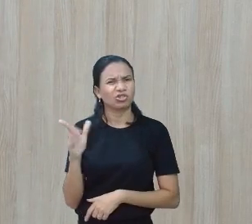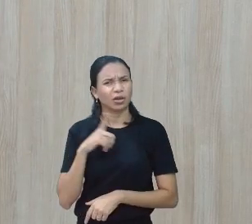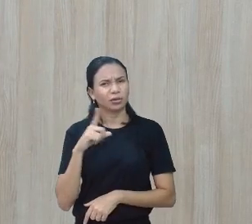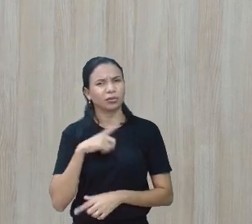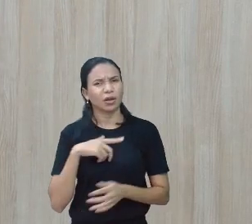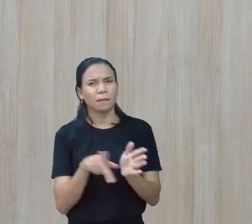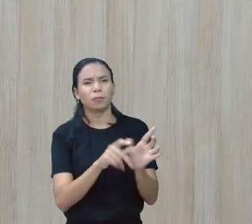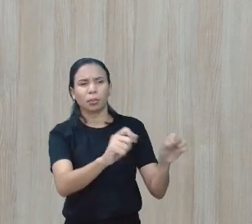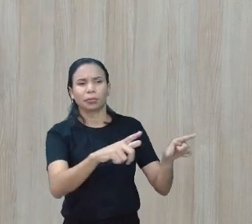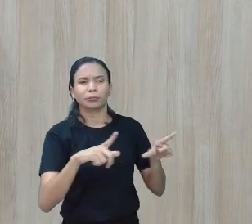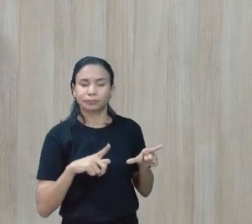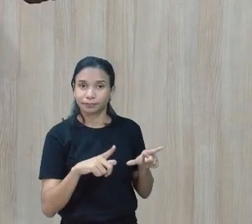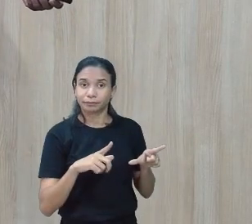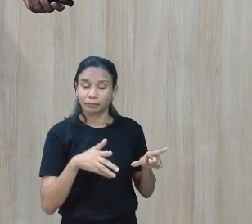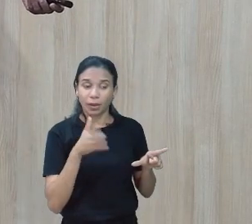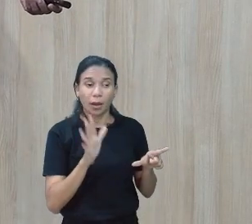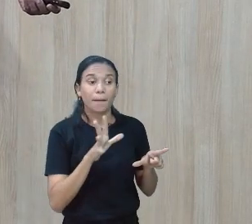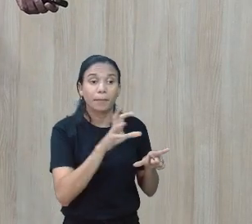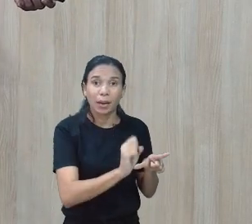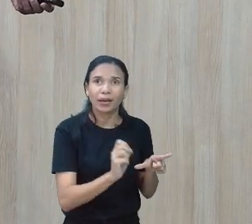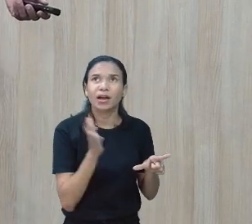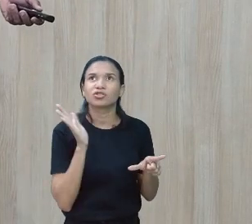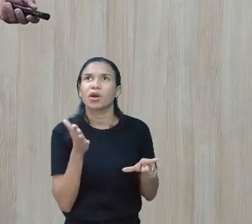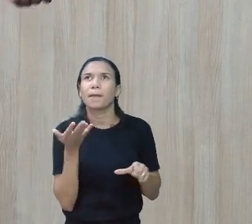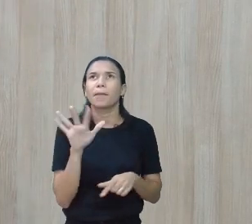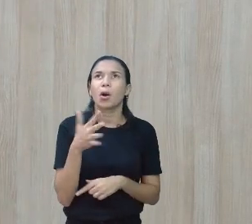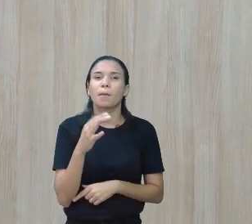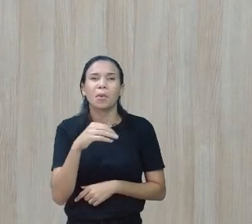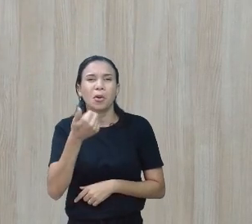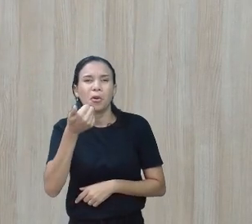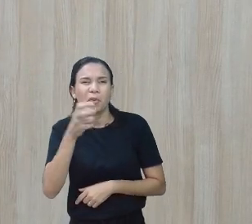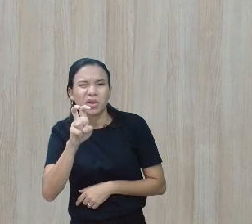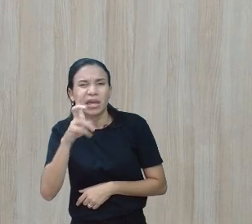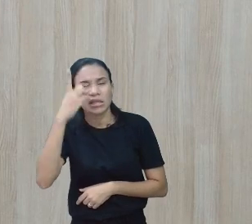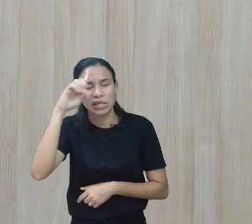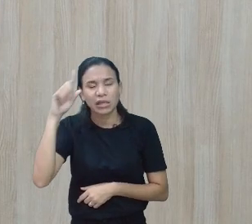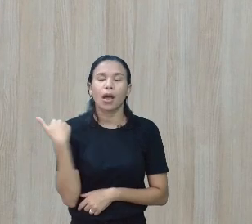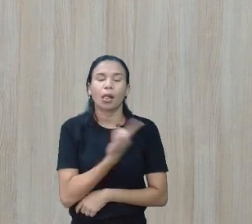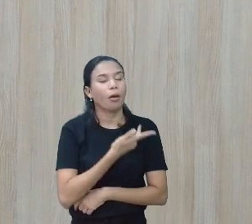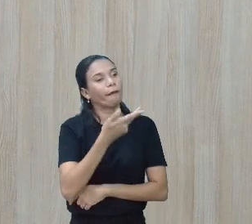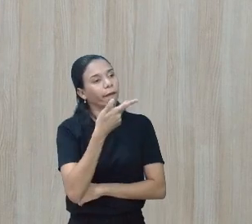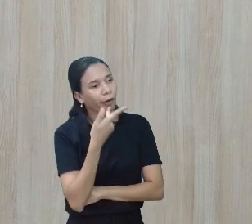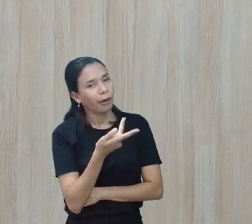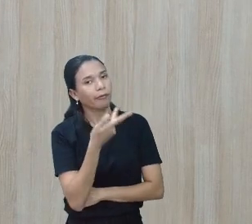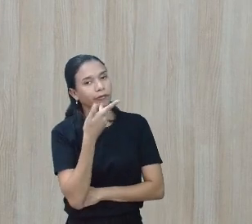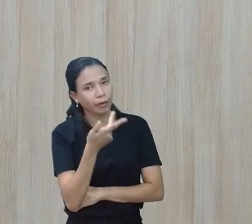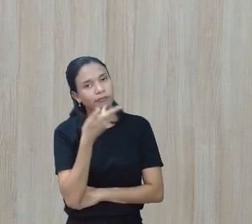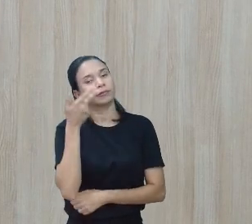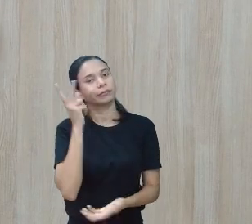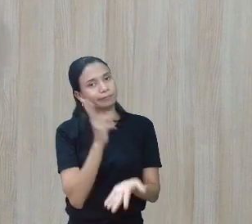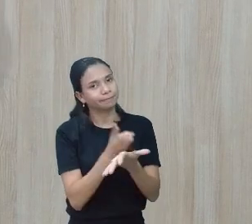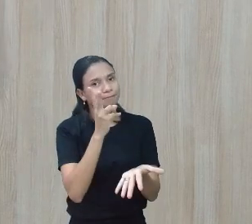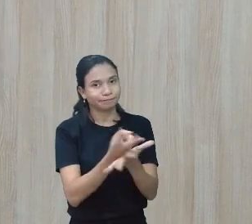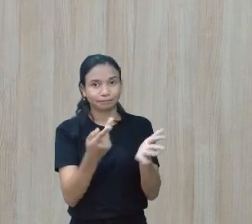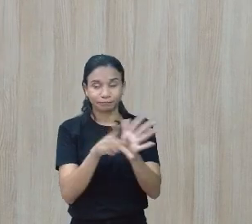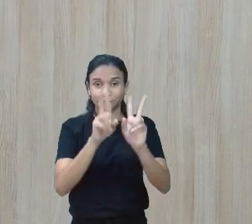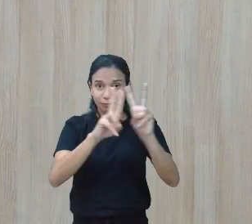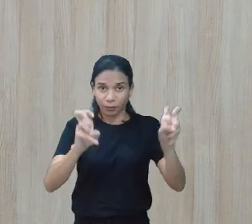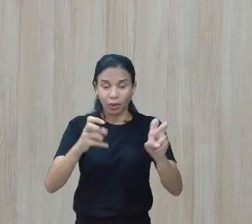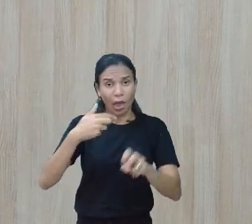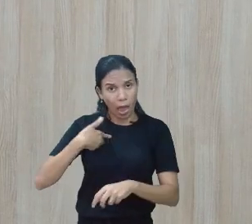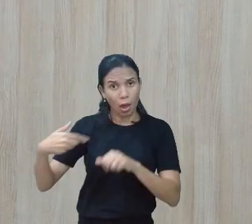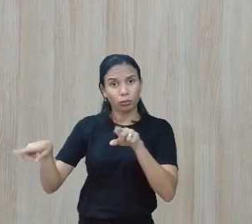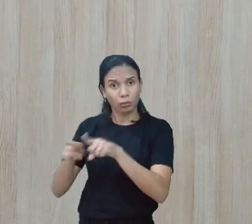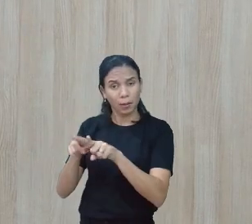essa declaração, que já fazem uns 15 dias que a gente vem aqui batendo frequentemente em cima disso aí, tanto eu